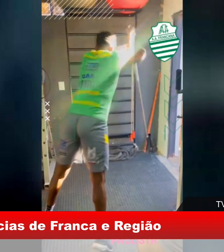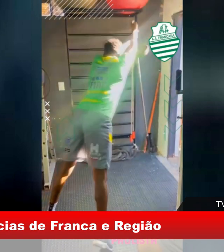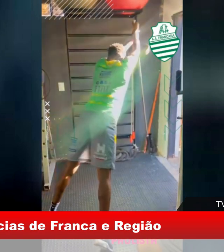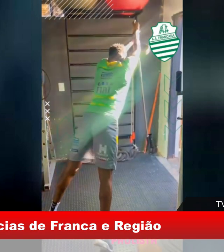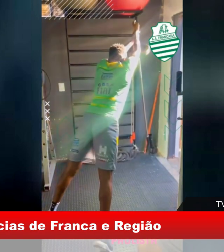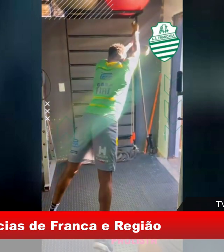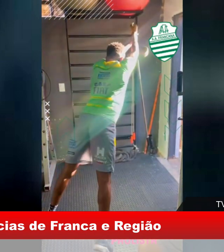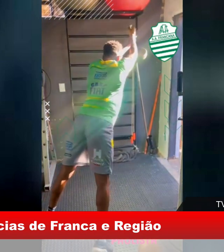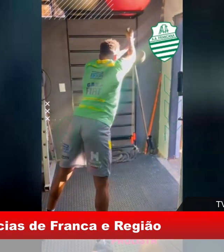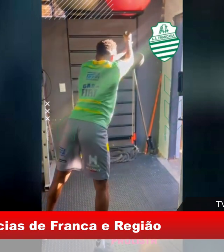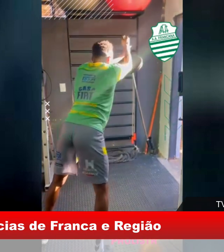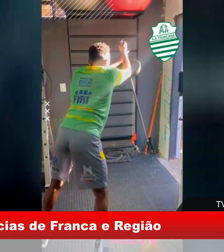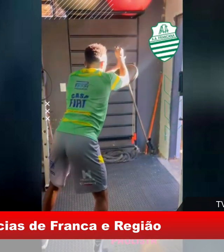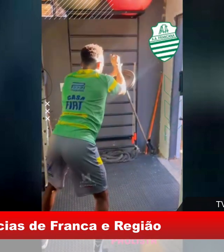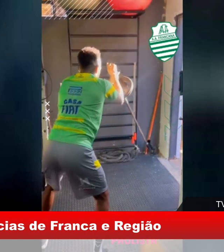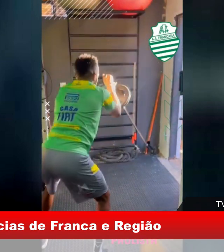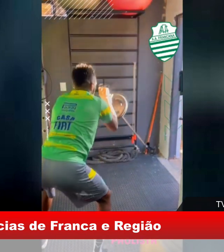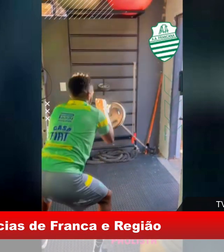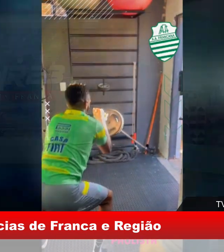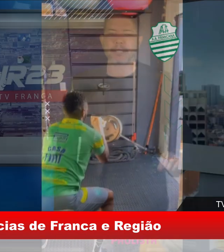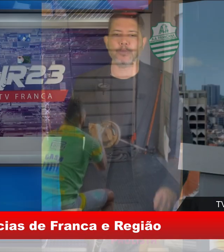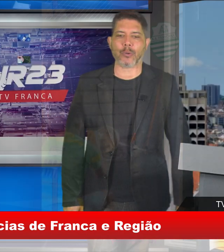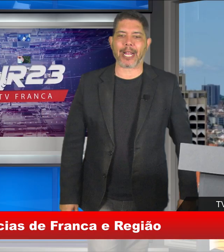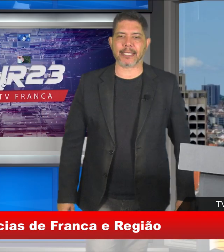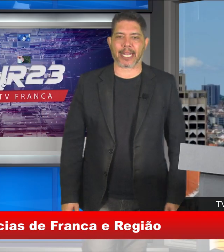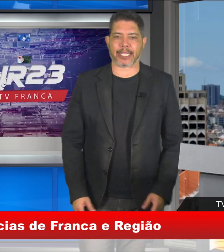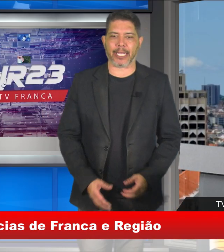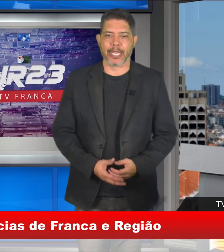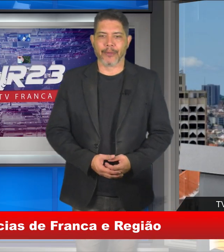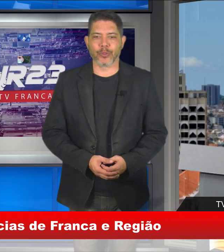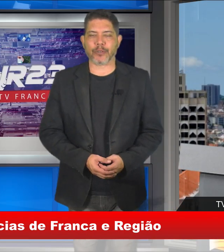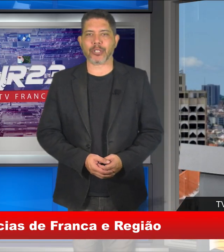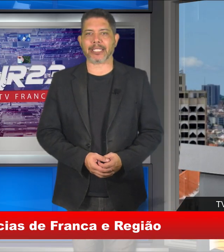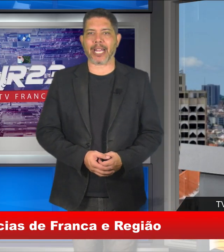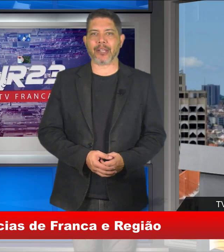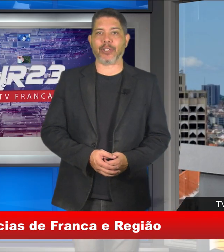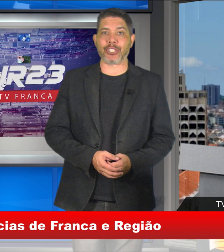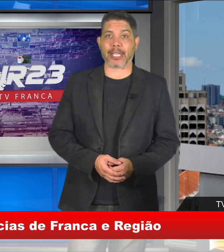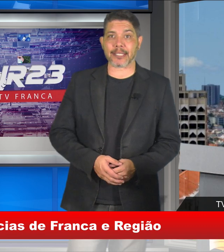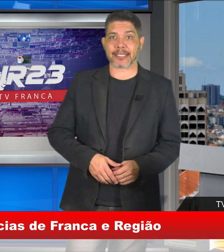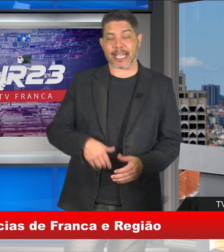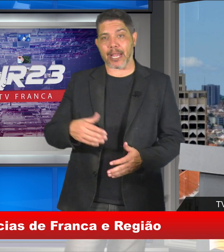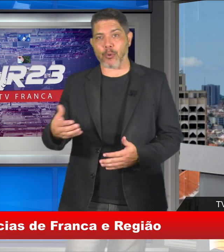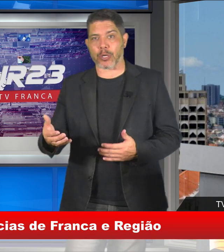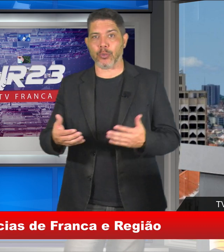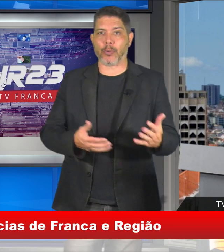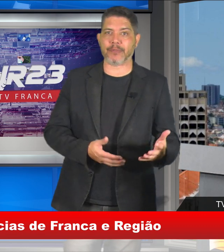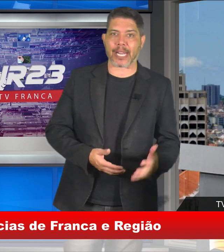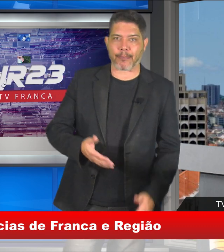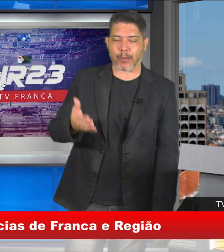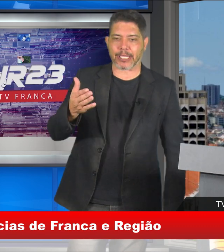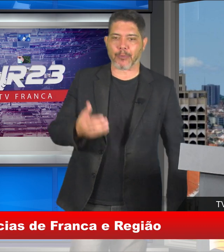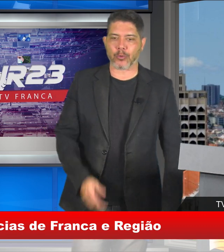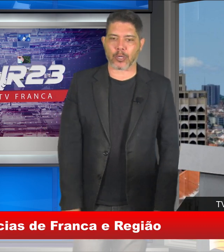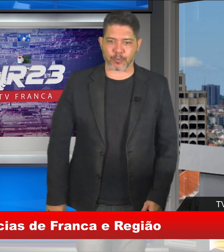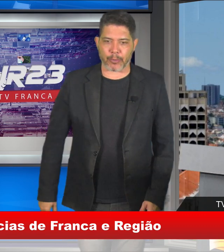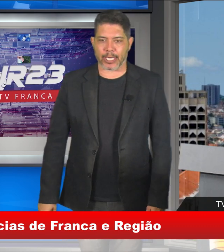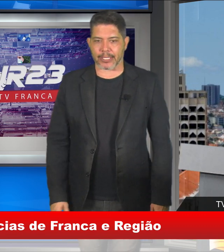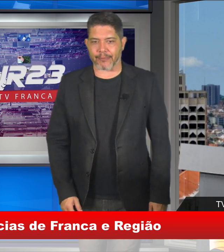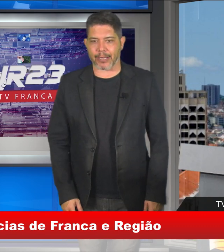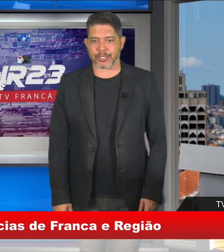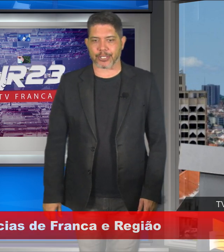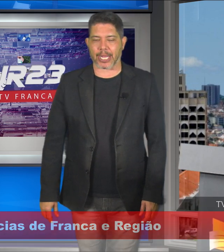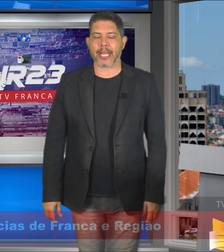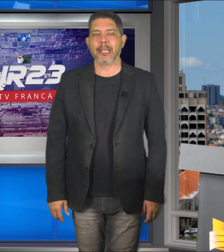na primeira rodada da competição. Tudo isso e muito mais aqui no JR23, está na boca do povo, está na palma da mão, nosso